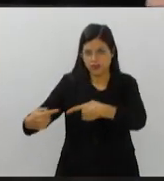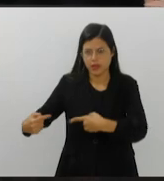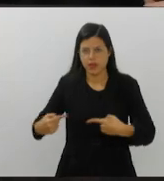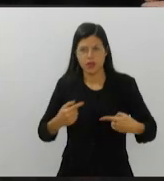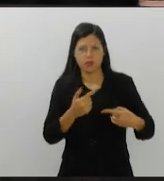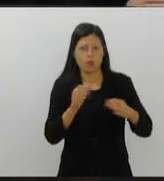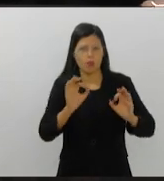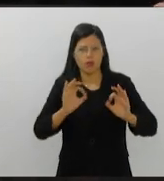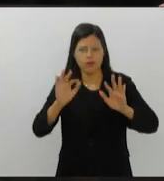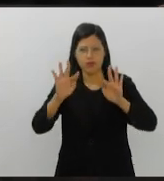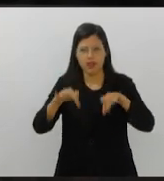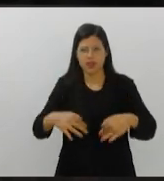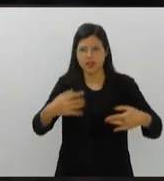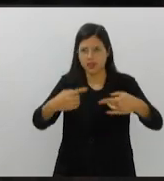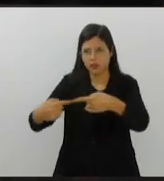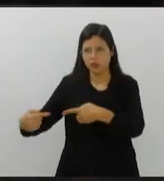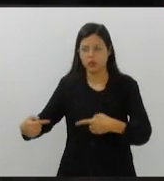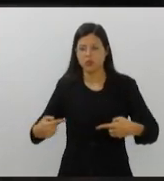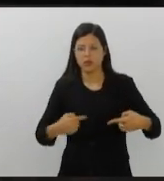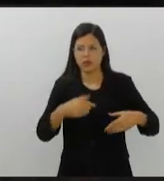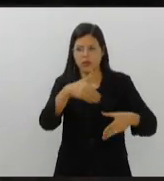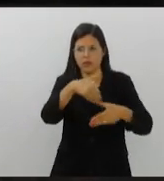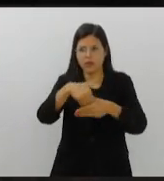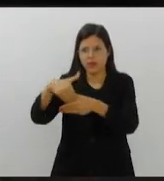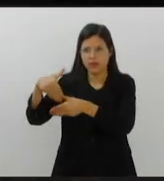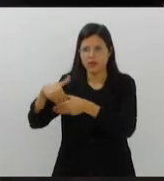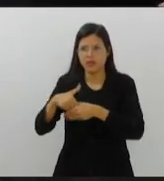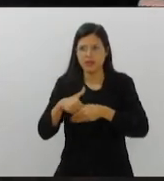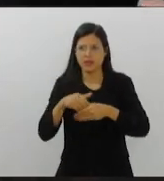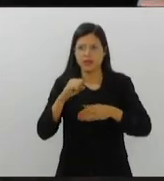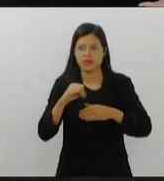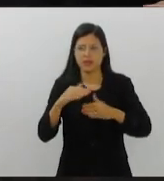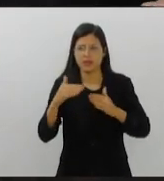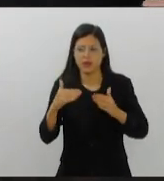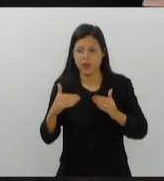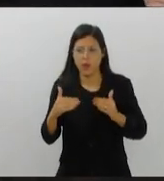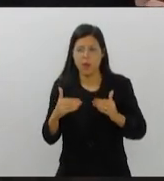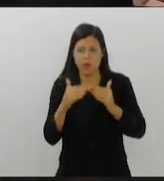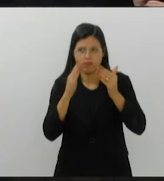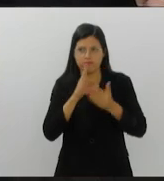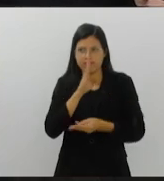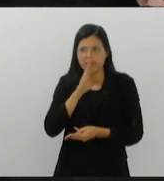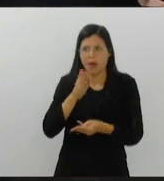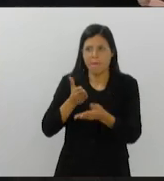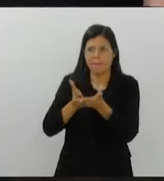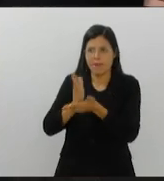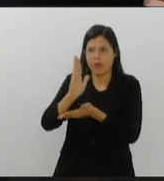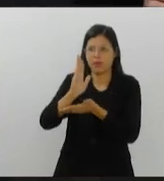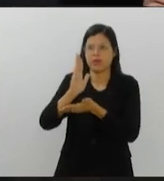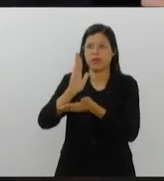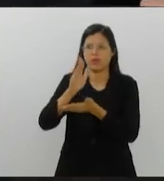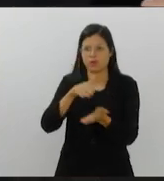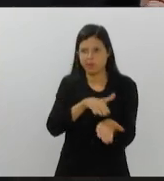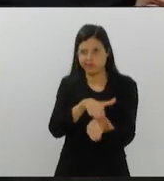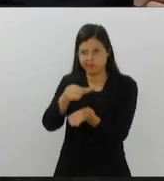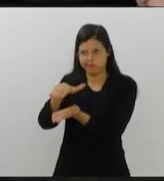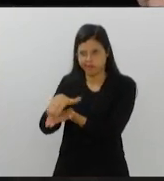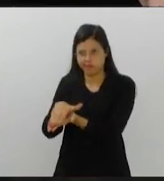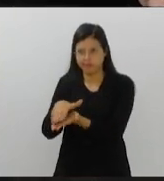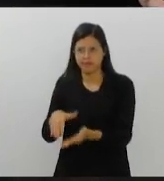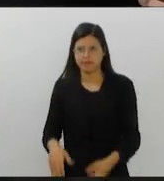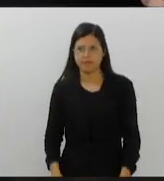queira discutir, encerrada a discussão. Em votação, senhores que aprovam, permaneçam como estão. Aprovado, vai a